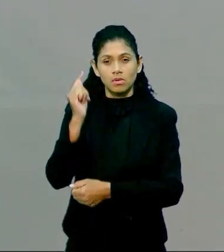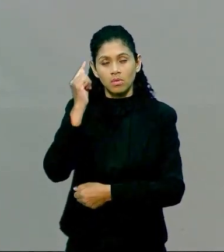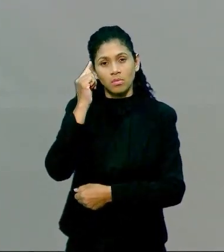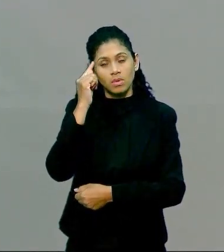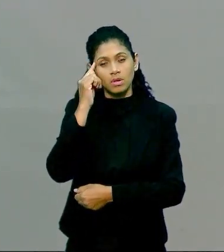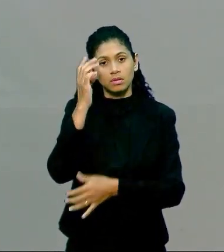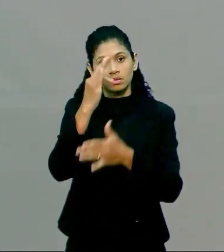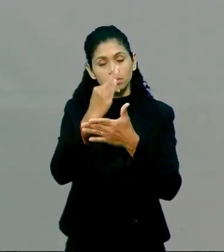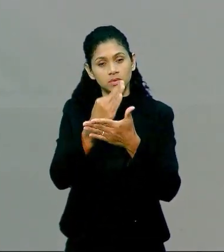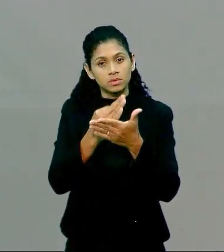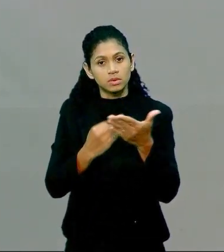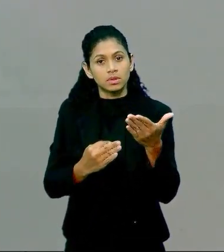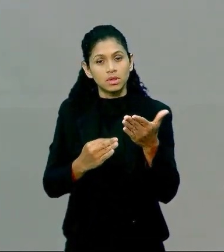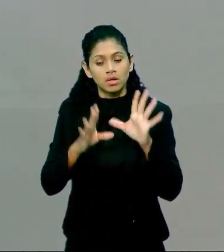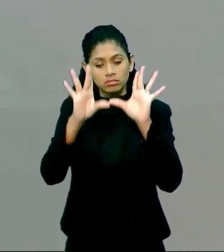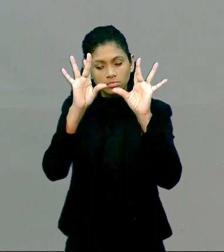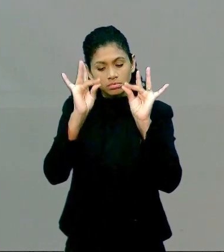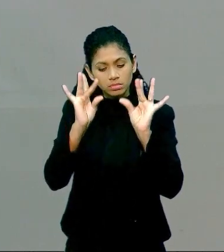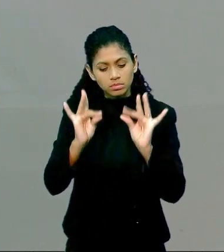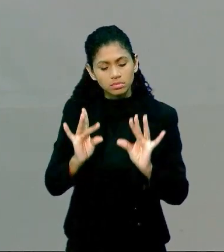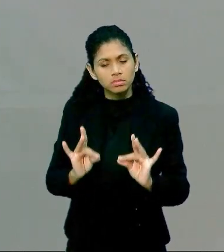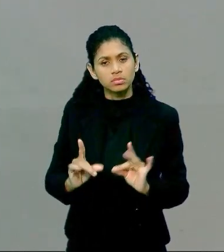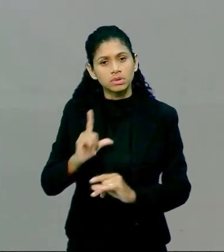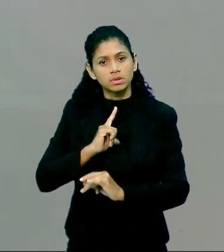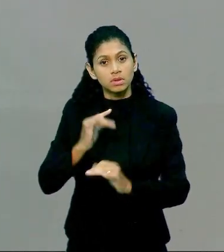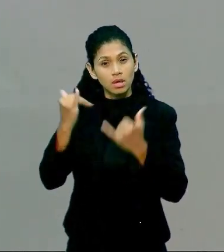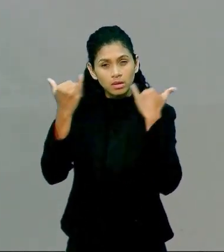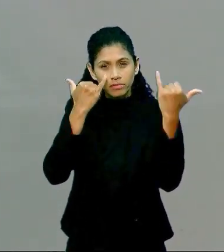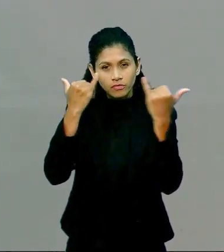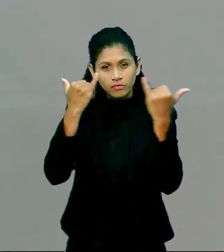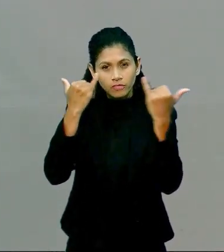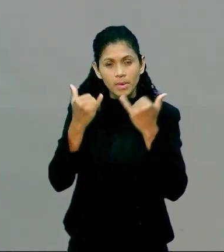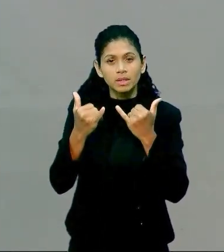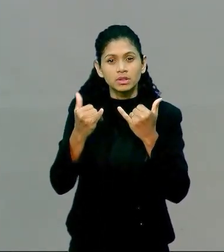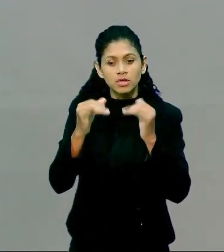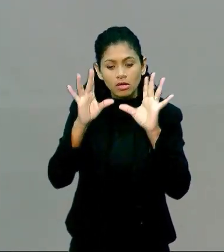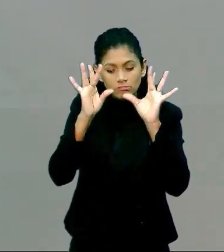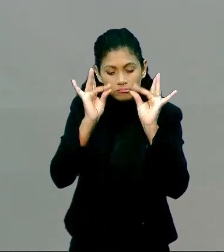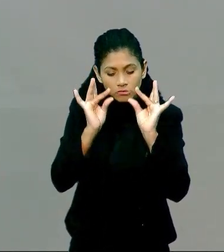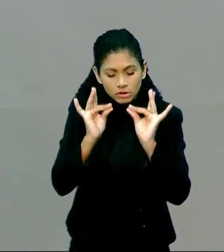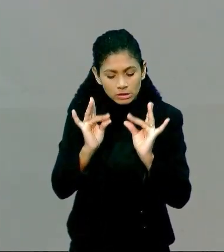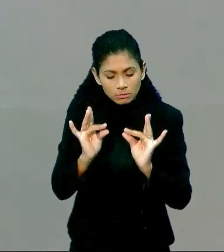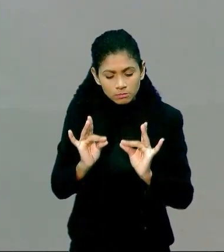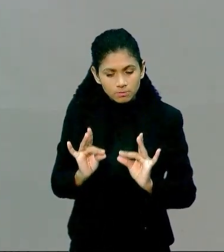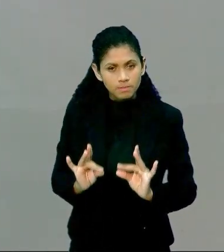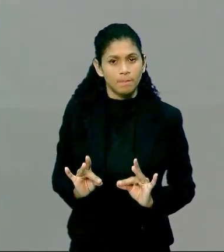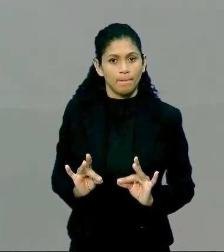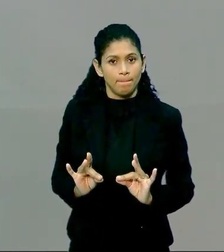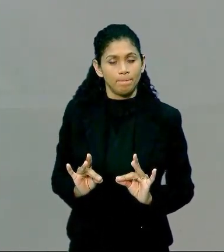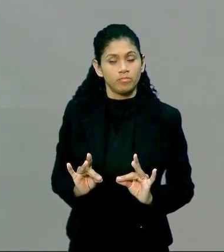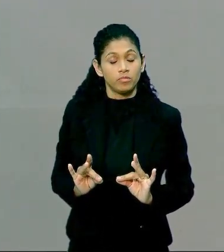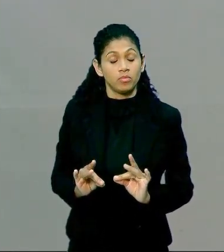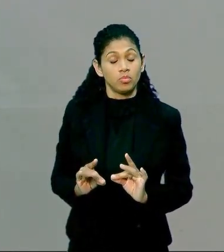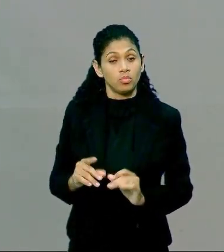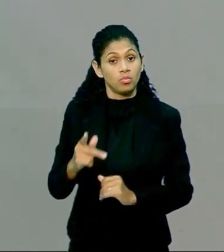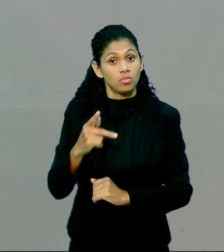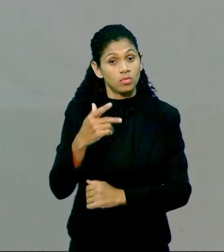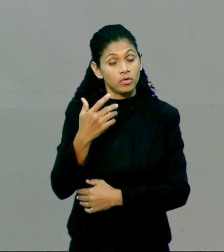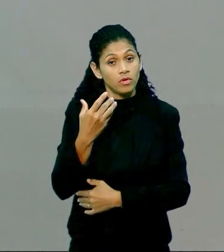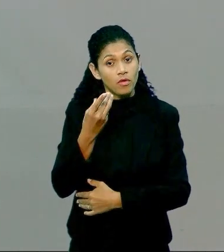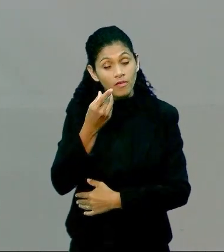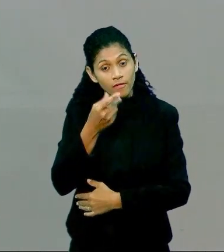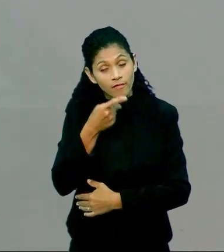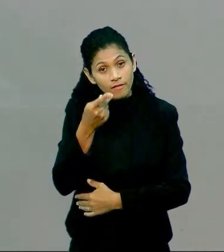as informações, os enunciados, o texto com detalhes. Então, quando eu falo de data precisa, eu não falo somente